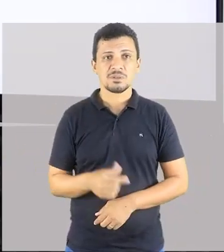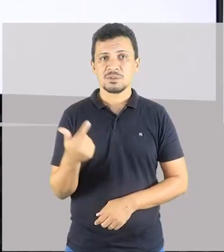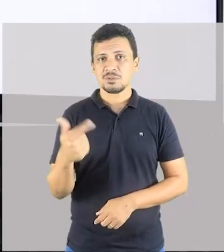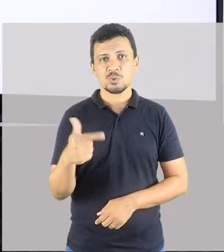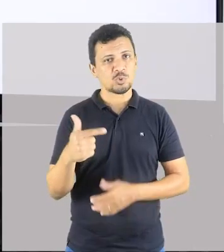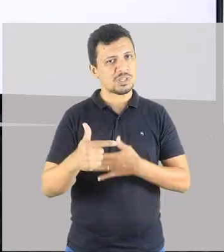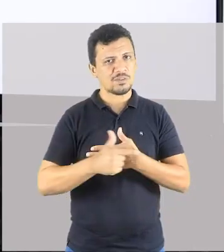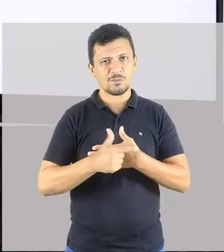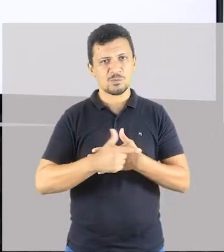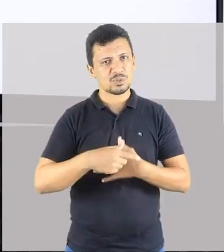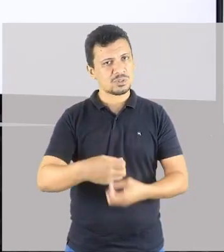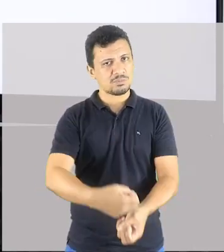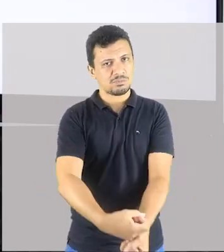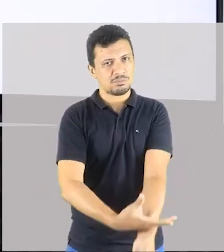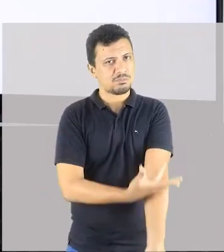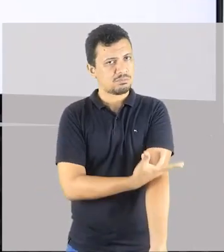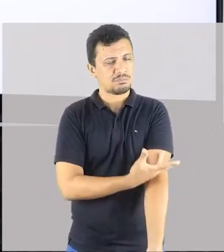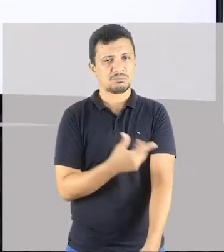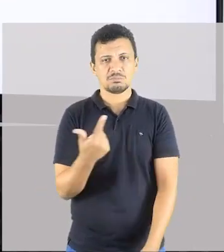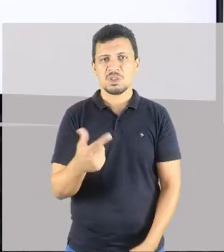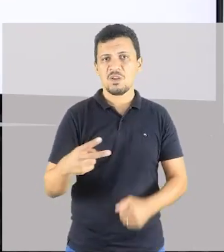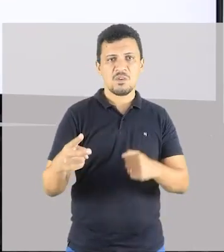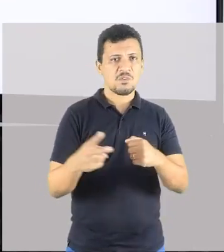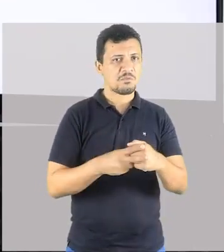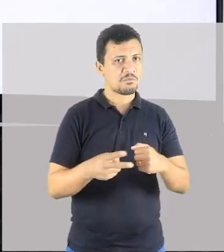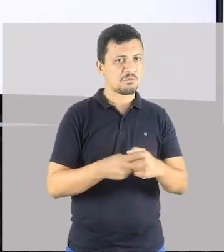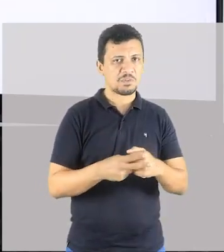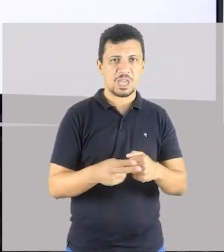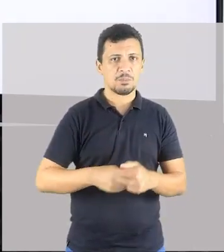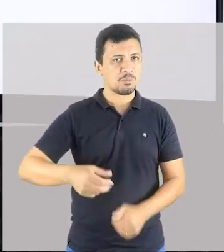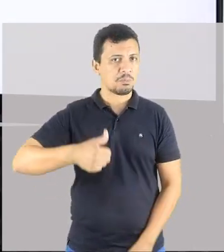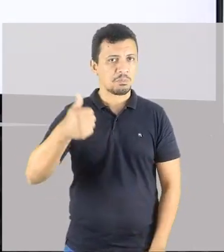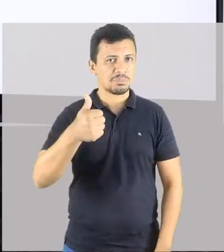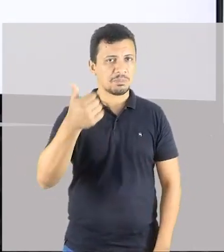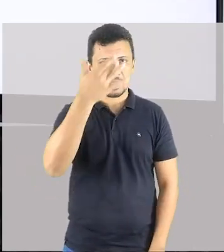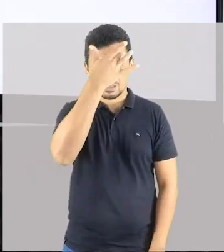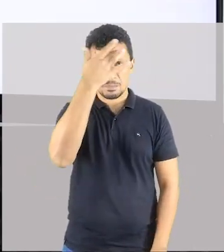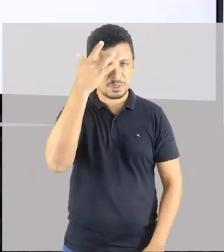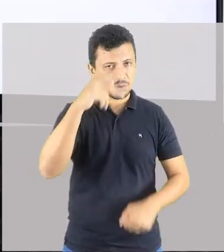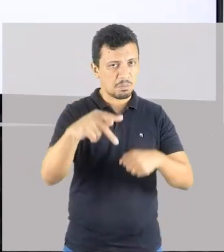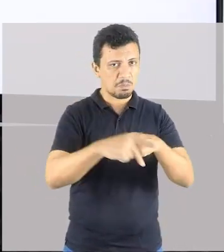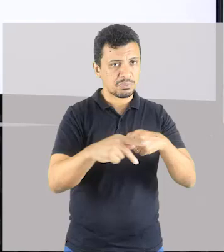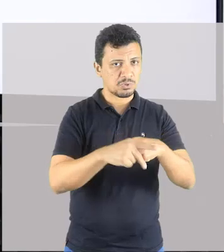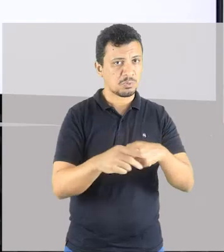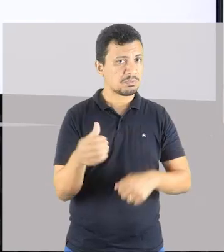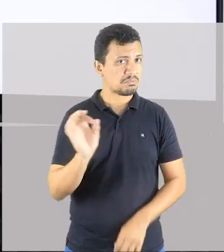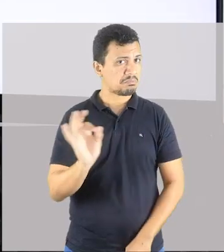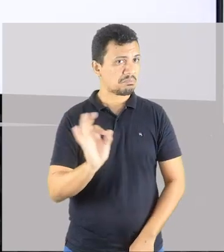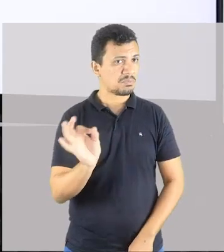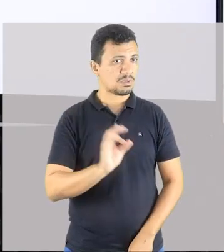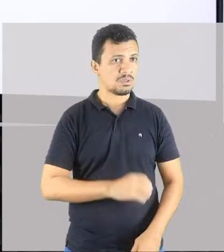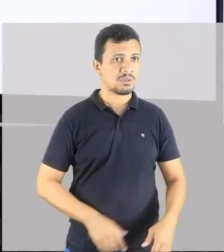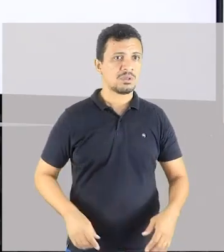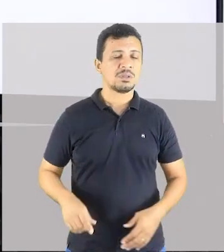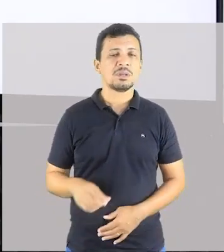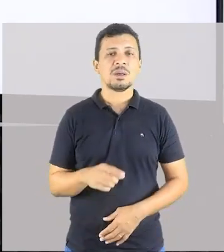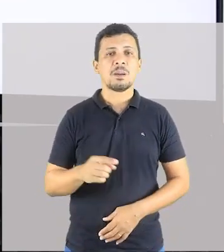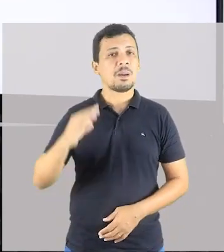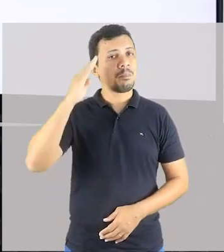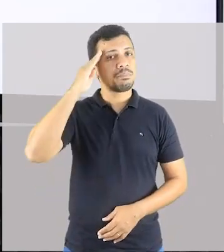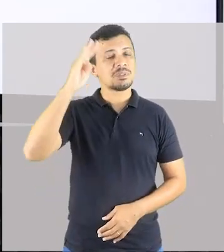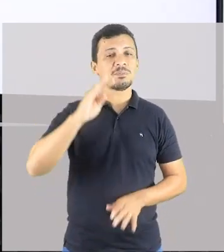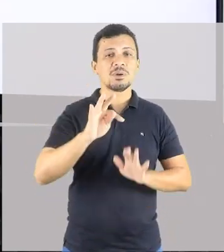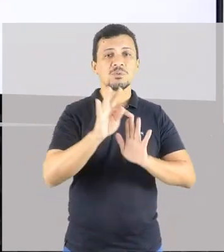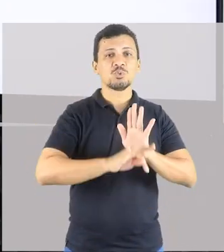temos função emotiva, não temos verbos nem pronomes em primeira pessoa, tá? É predominante no texto poético, o que